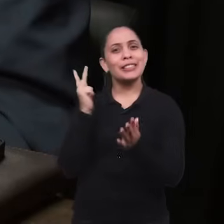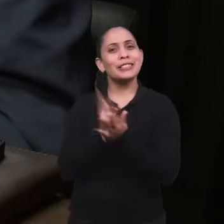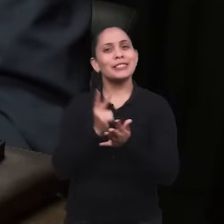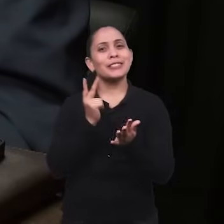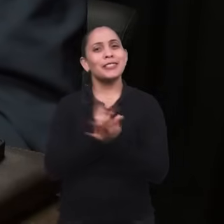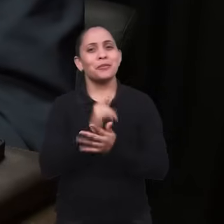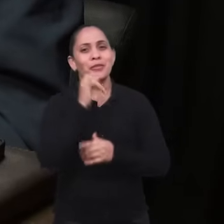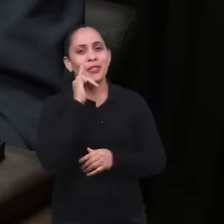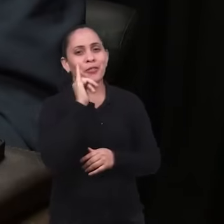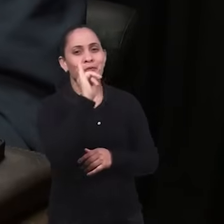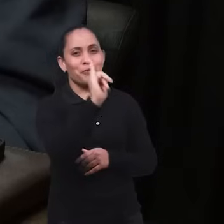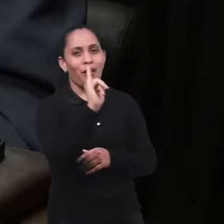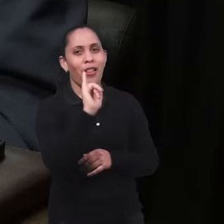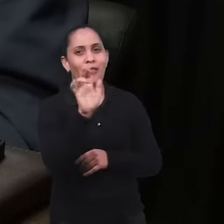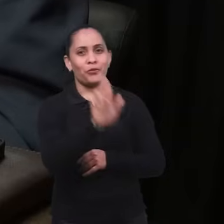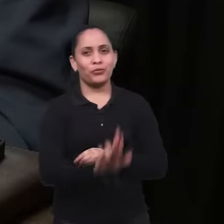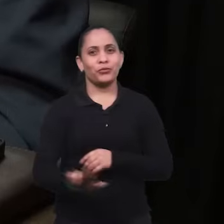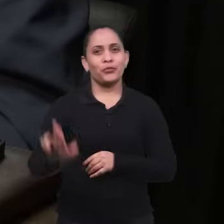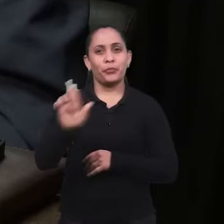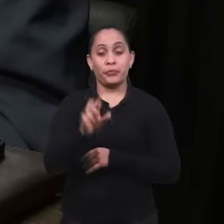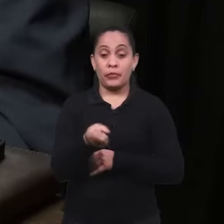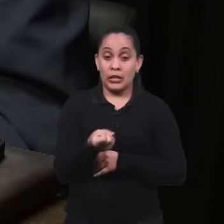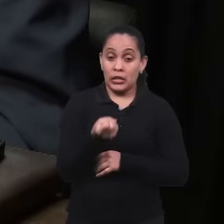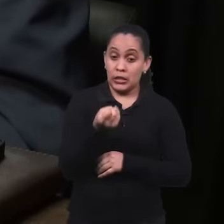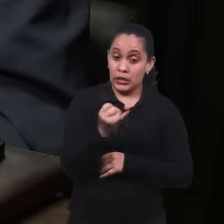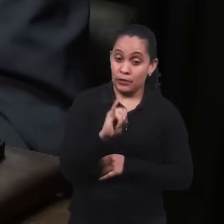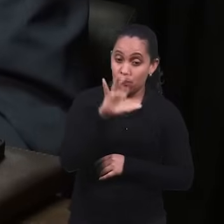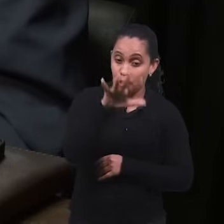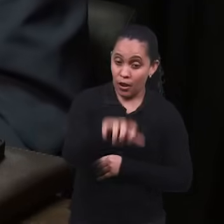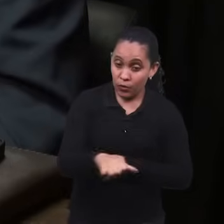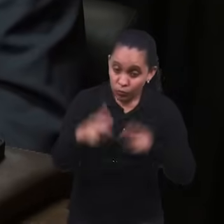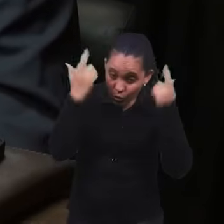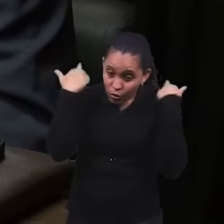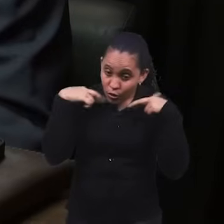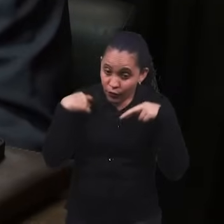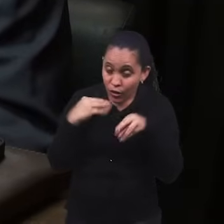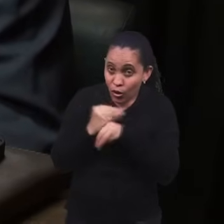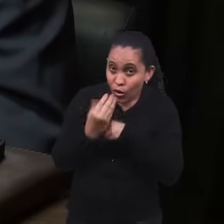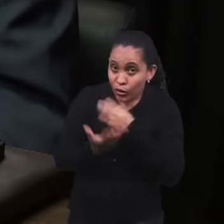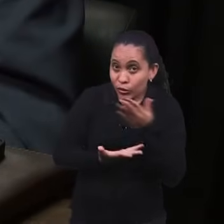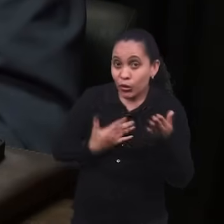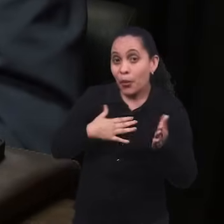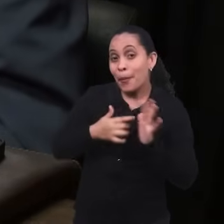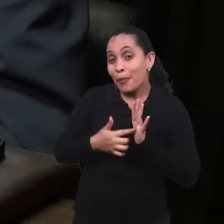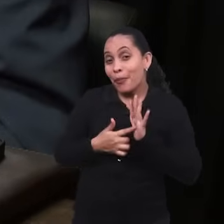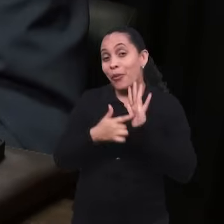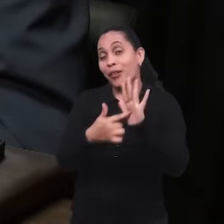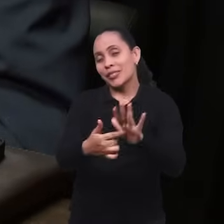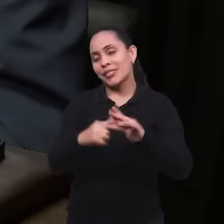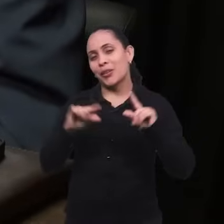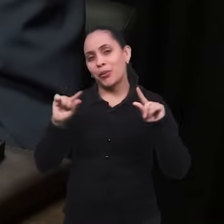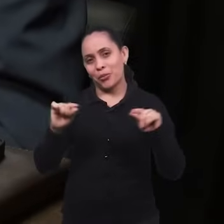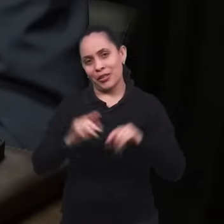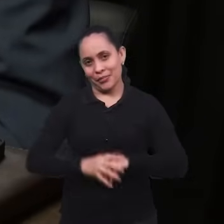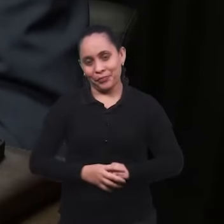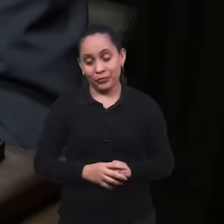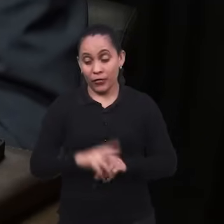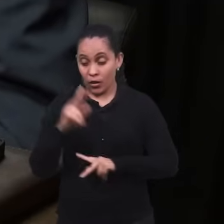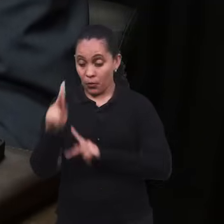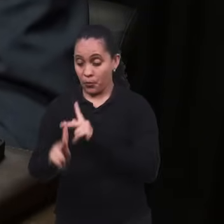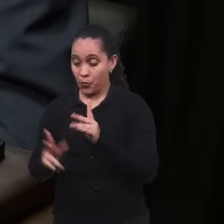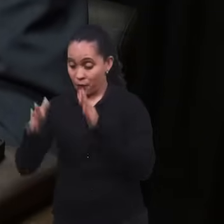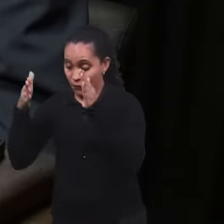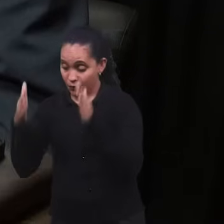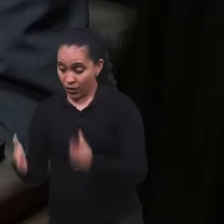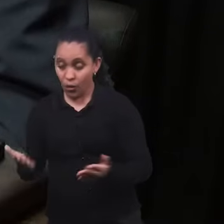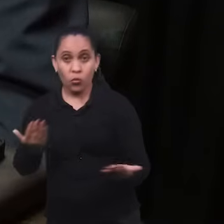Que ele sempre usava essa figura que notava, se não lavrasse com a minha ovelha, né? Por isso, e mostra por quê, né? Porque